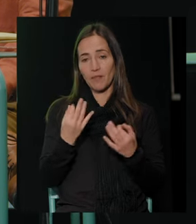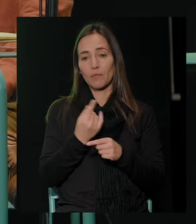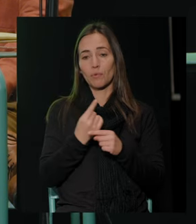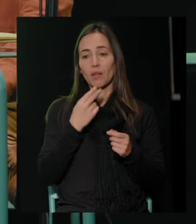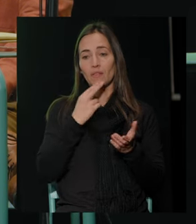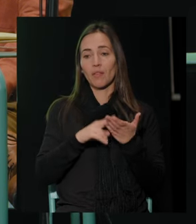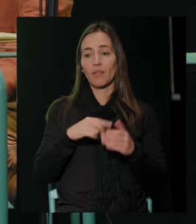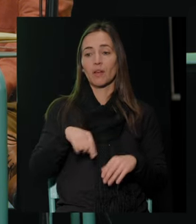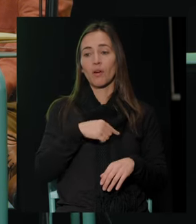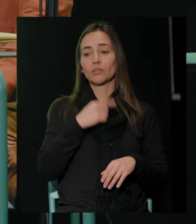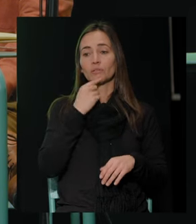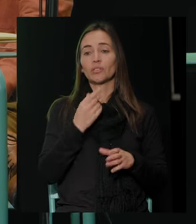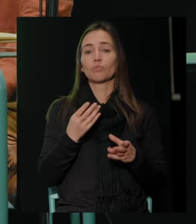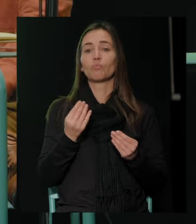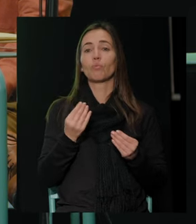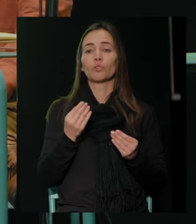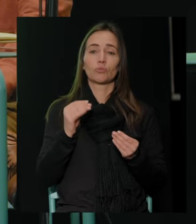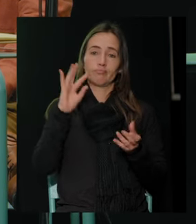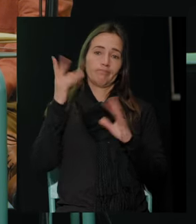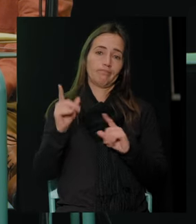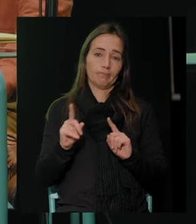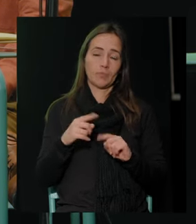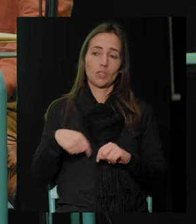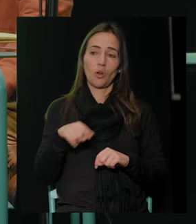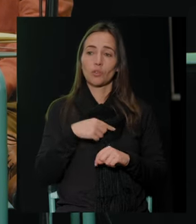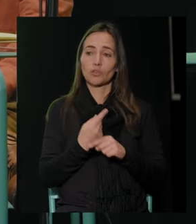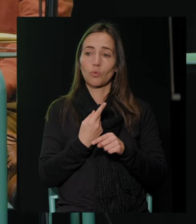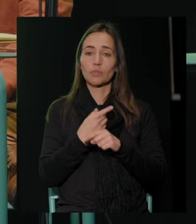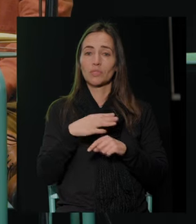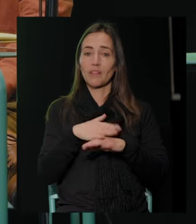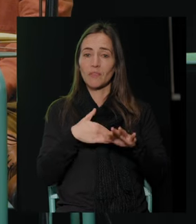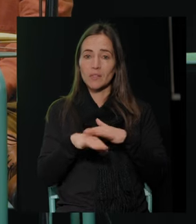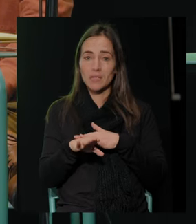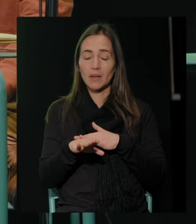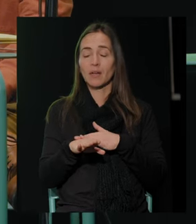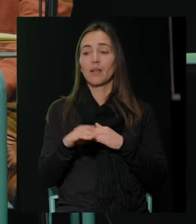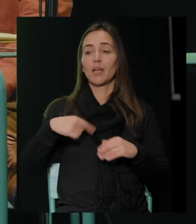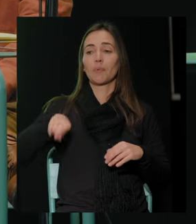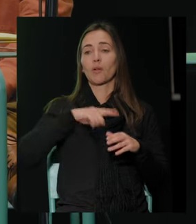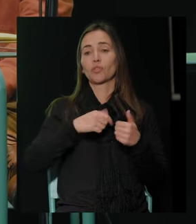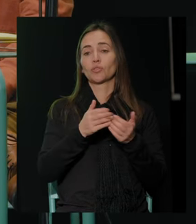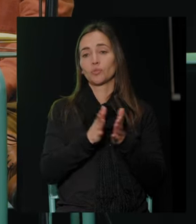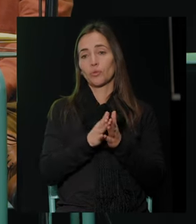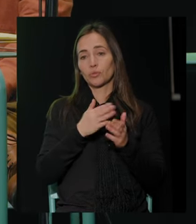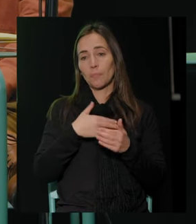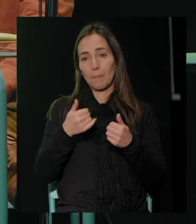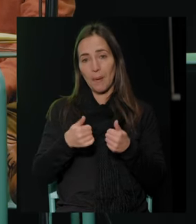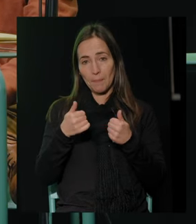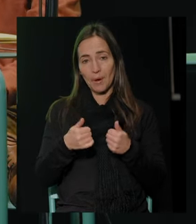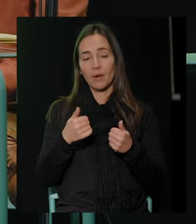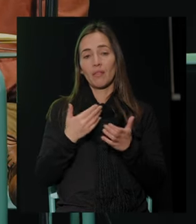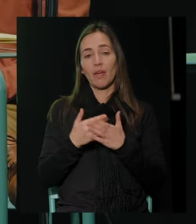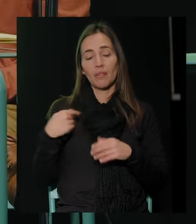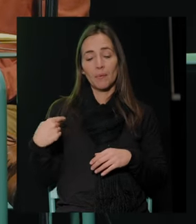o que estamos aqui a dizer não é muito radical. As coisas que queremos implementar é para o bem-estar de todos, e isso dificulta-nos o